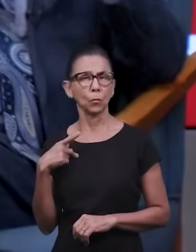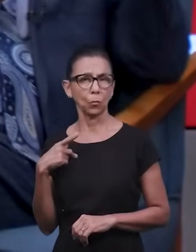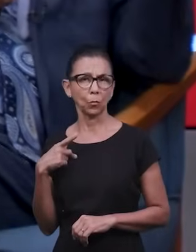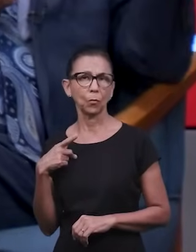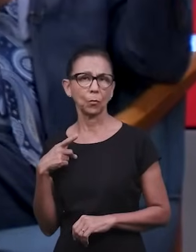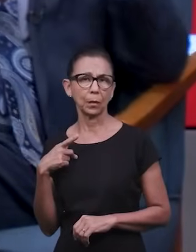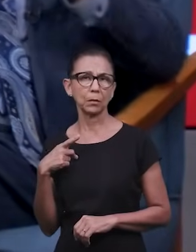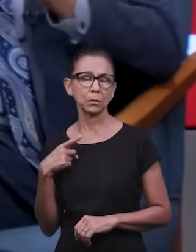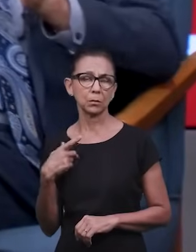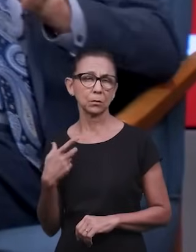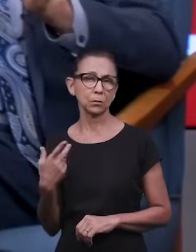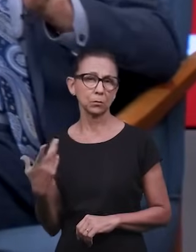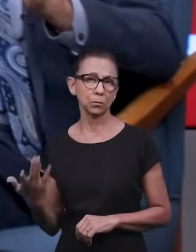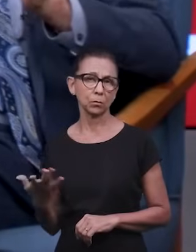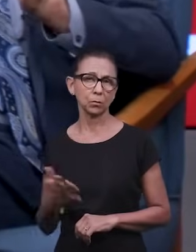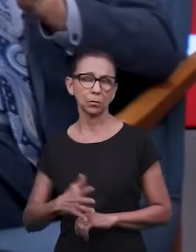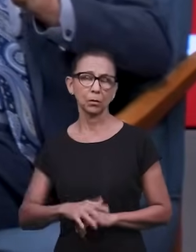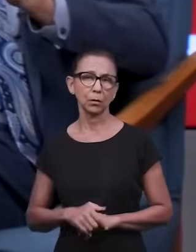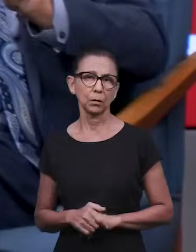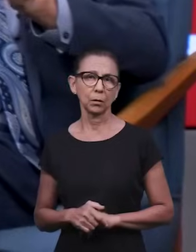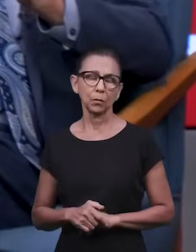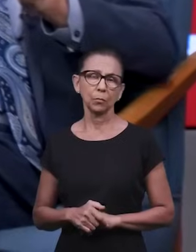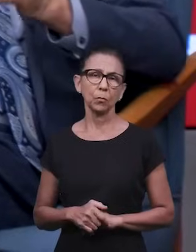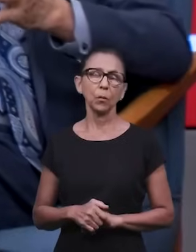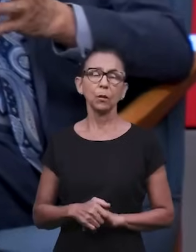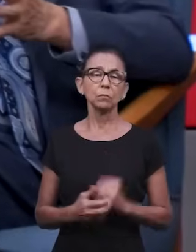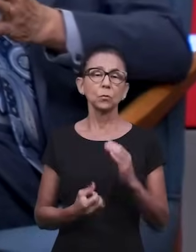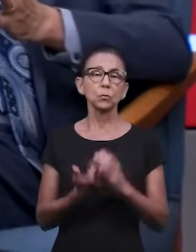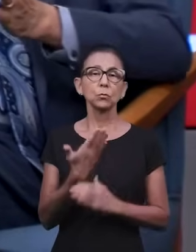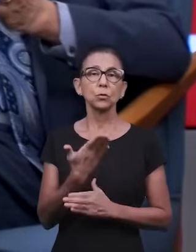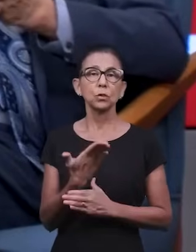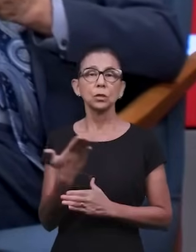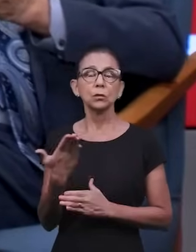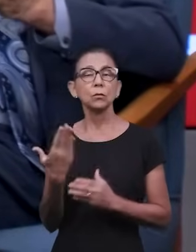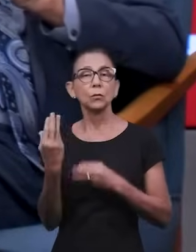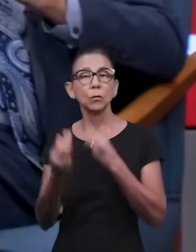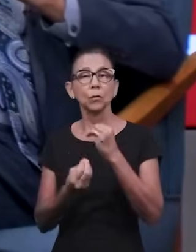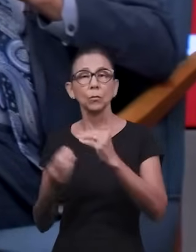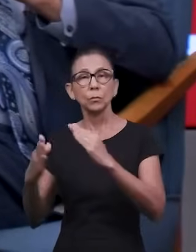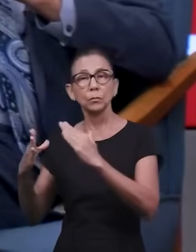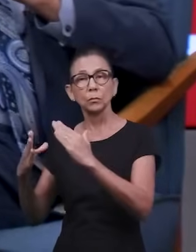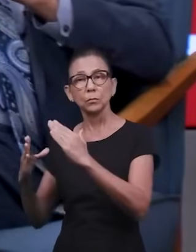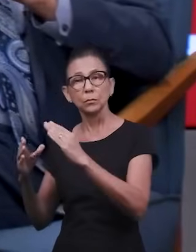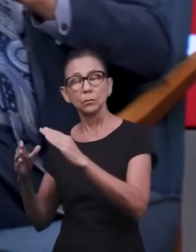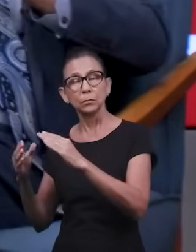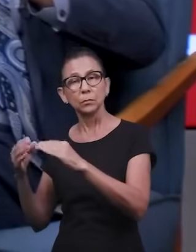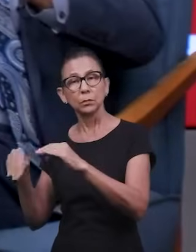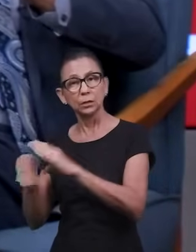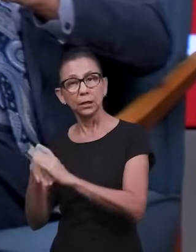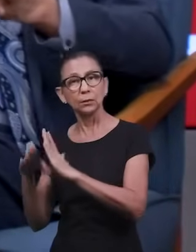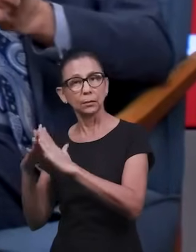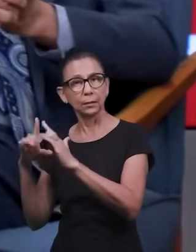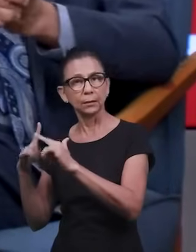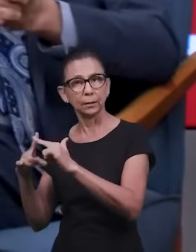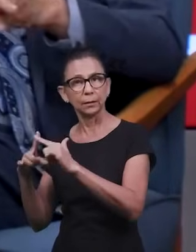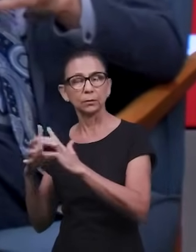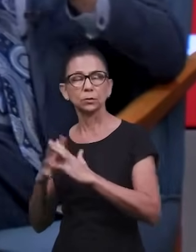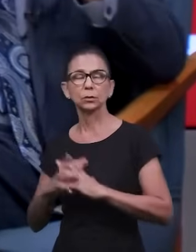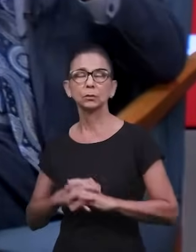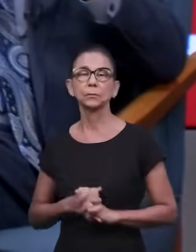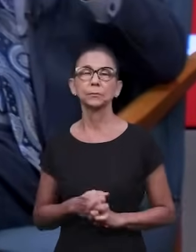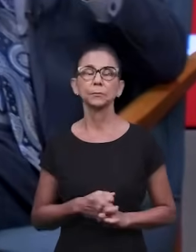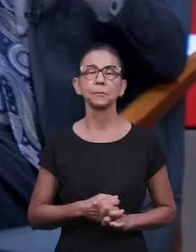como aconteceu com Davi não tem problema mas aqui é a diferença então no início da